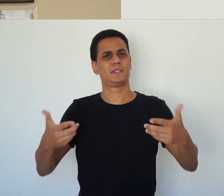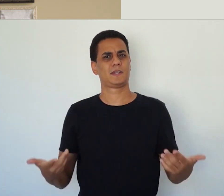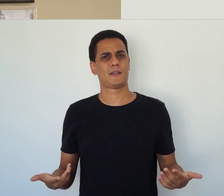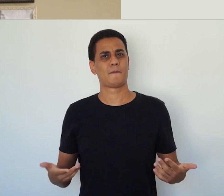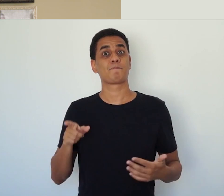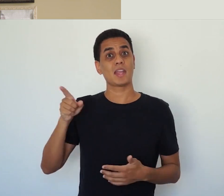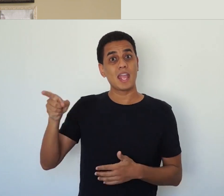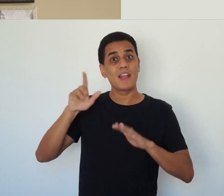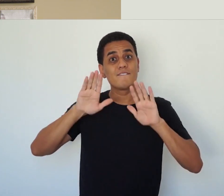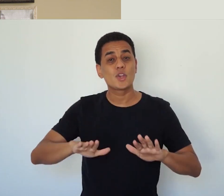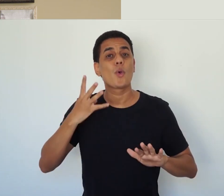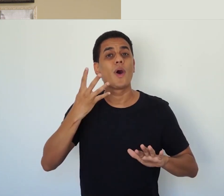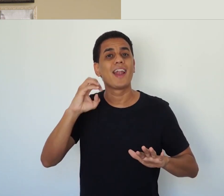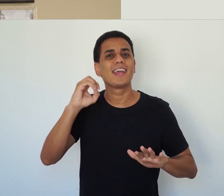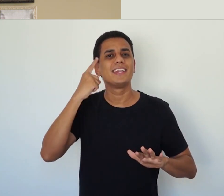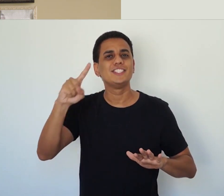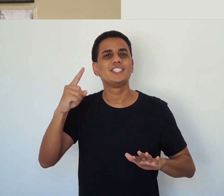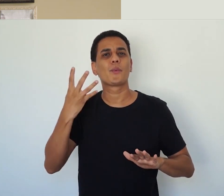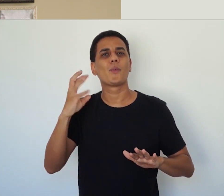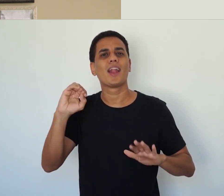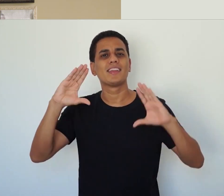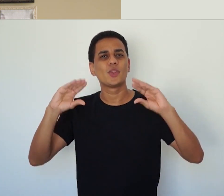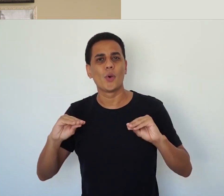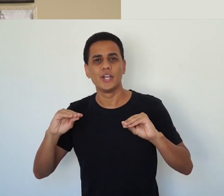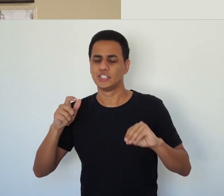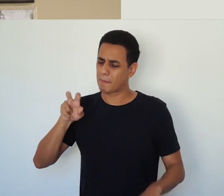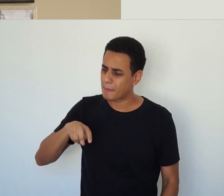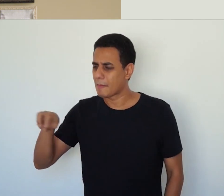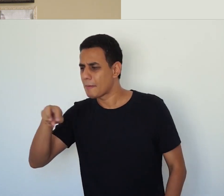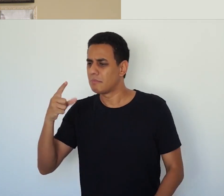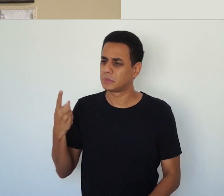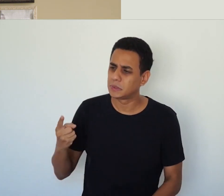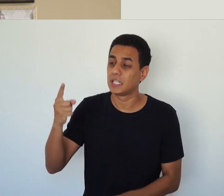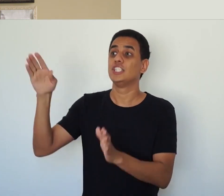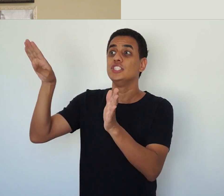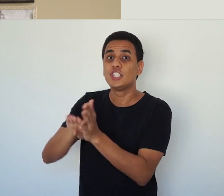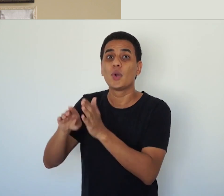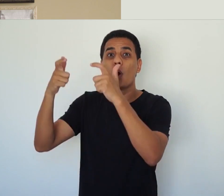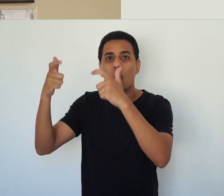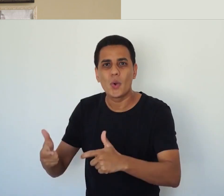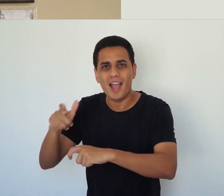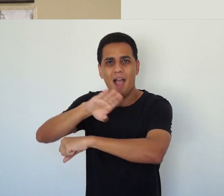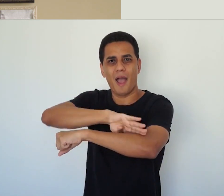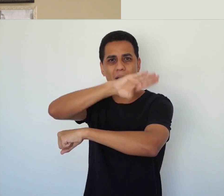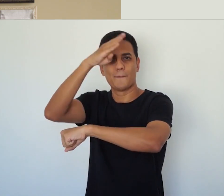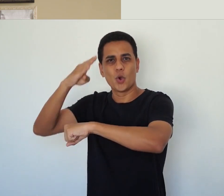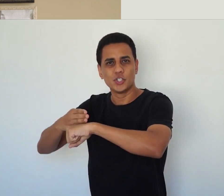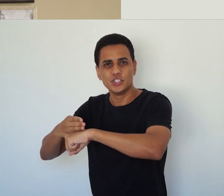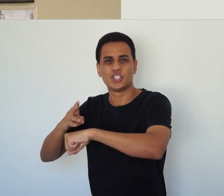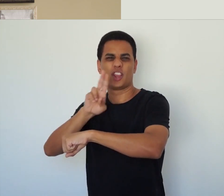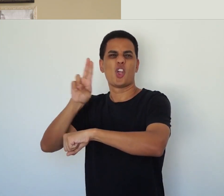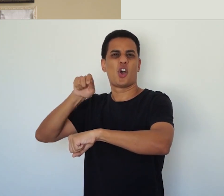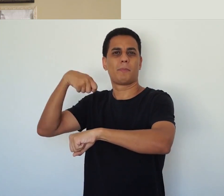nessa batalha. O texto diz que ele prosseguiu por 40 dias e 40 noites, mas quando ele chega, não é, a um certo lugar que era o Monte Horebe,